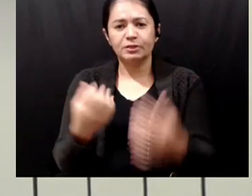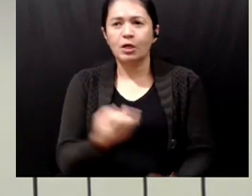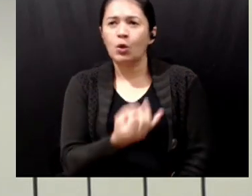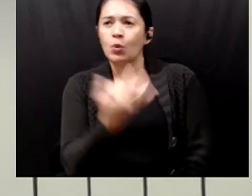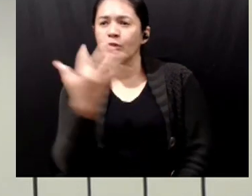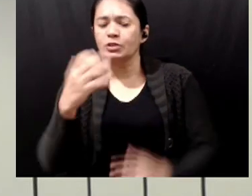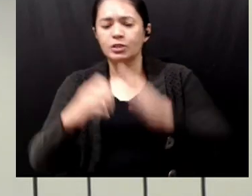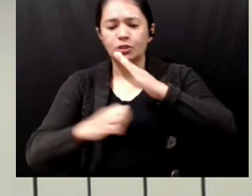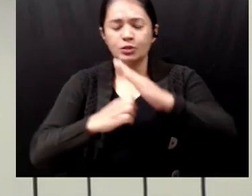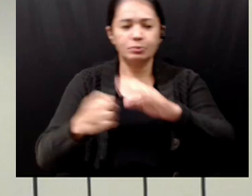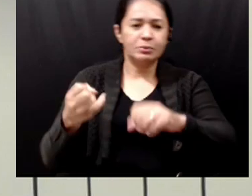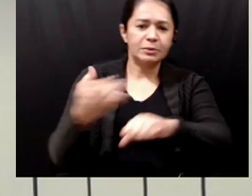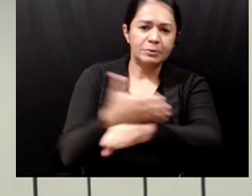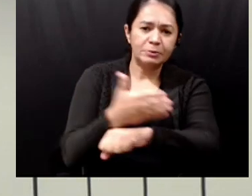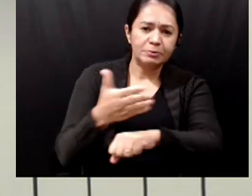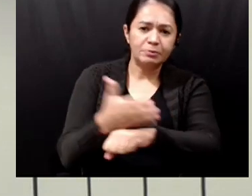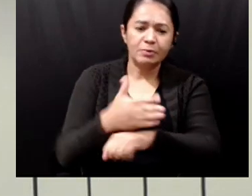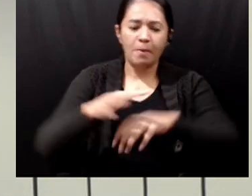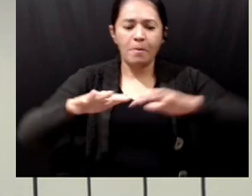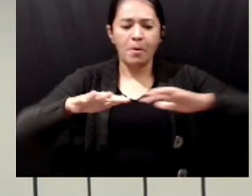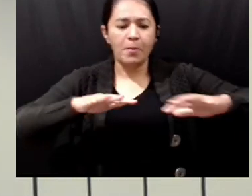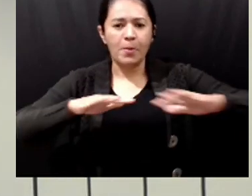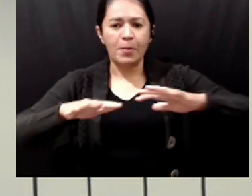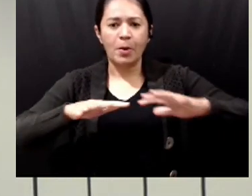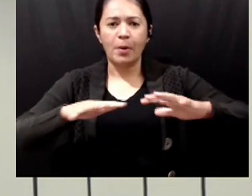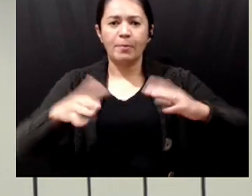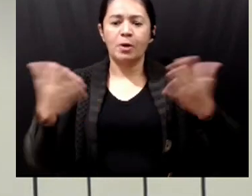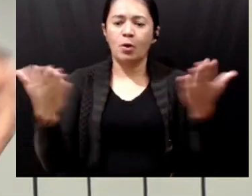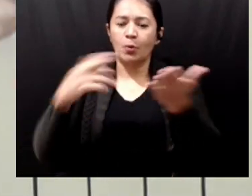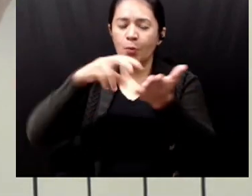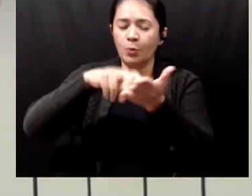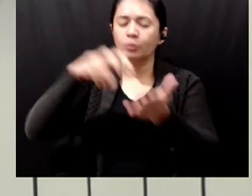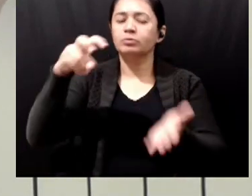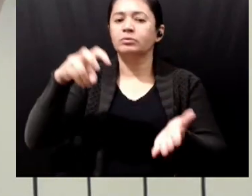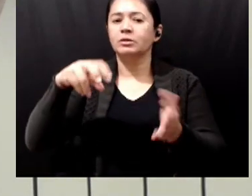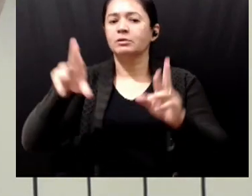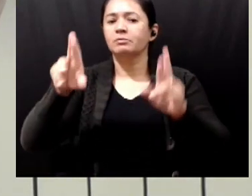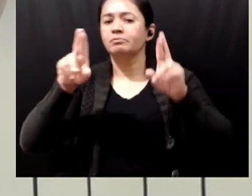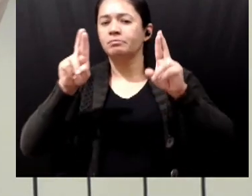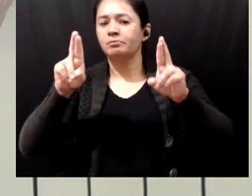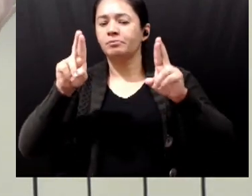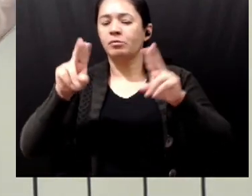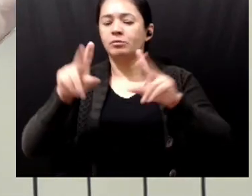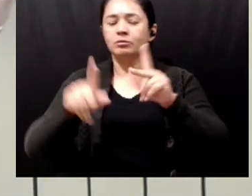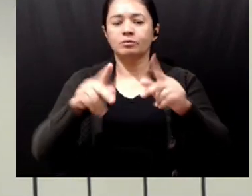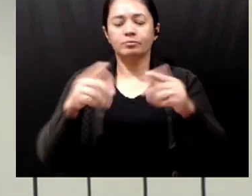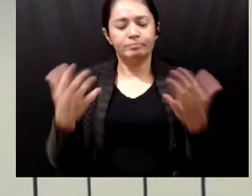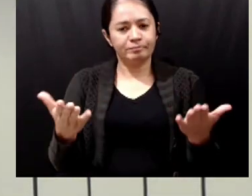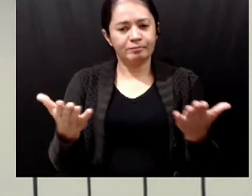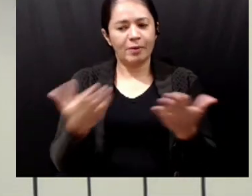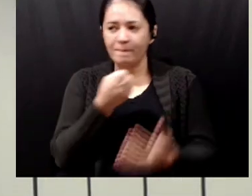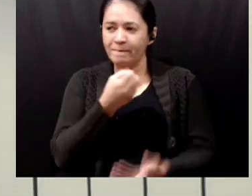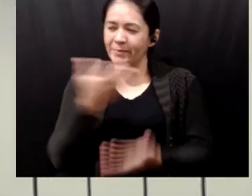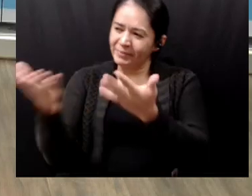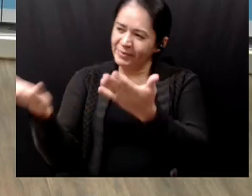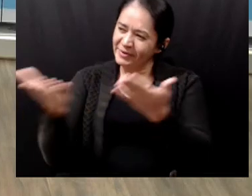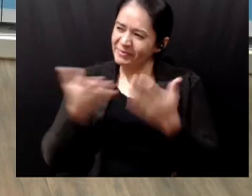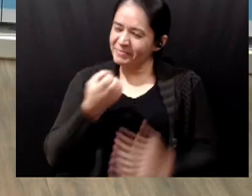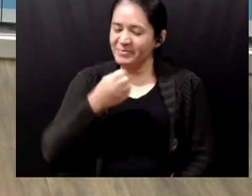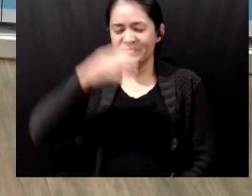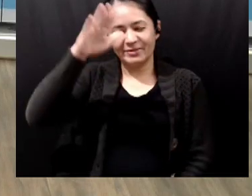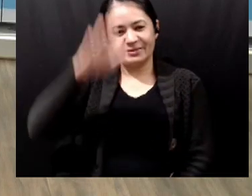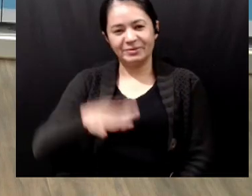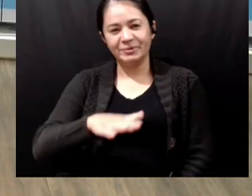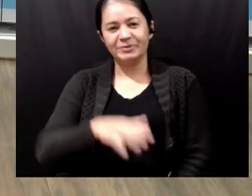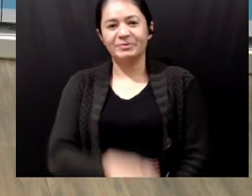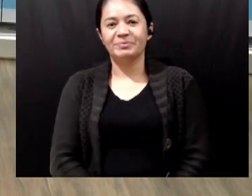participantes, movimentação nesta manhã, expectativa de público. Então, seja bem-vinda e boa tarde, Ana.